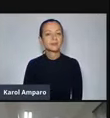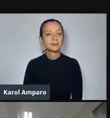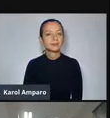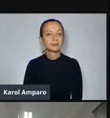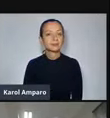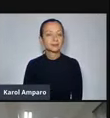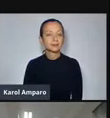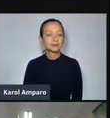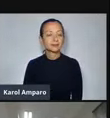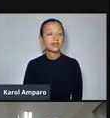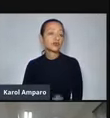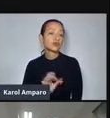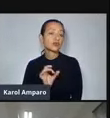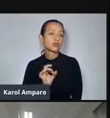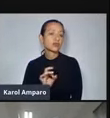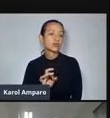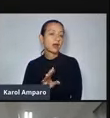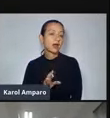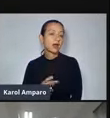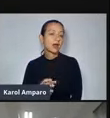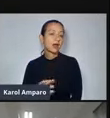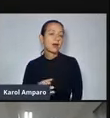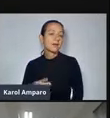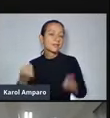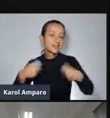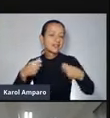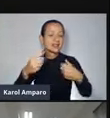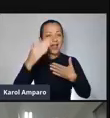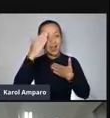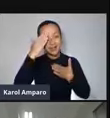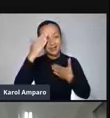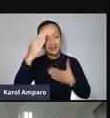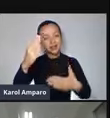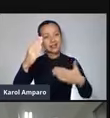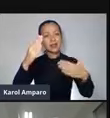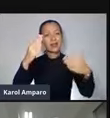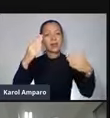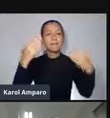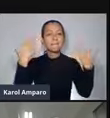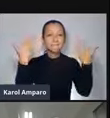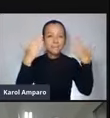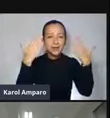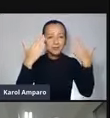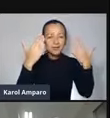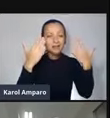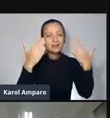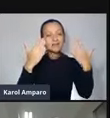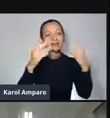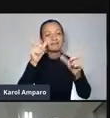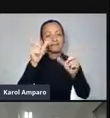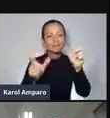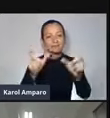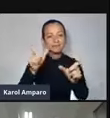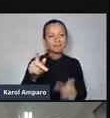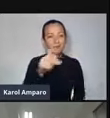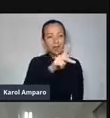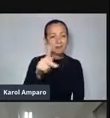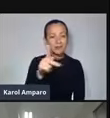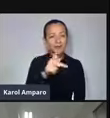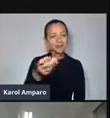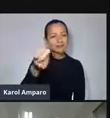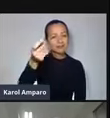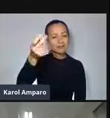só tenho que parabenizar e agradecer cada vez mais a esses grandes mestres da Velha Guarda que